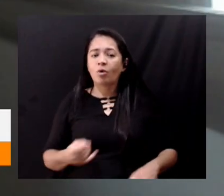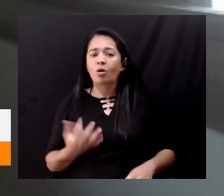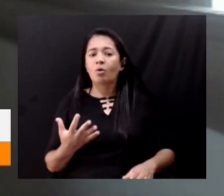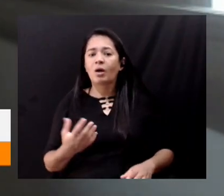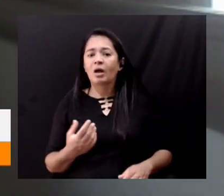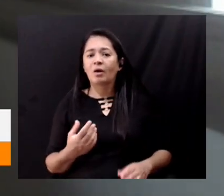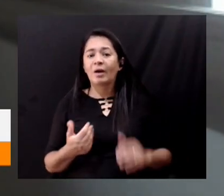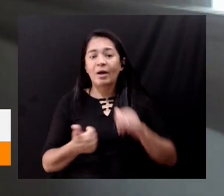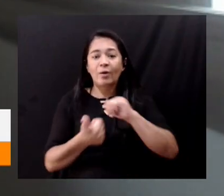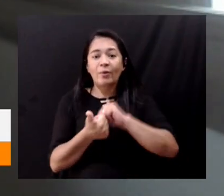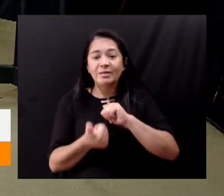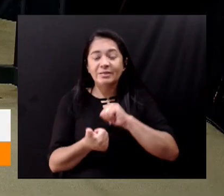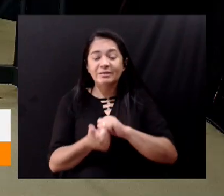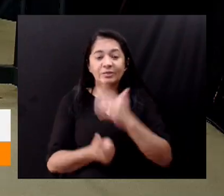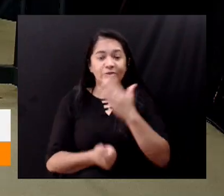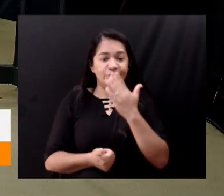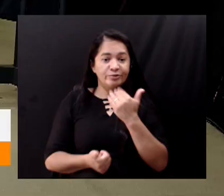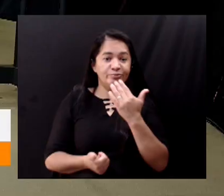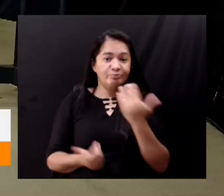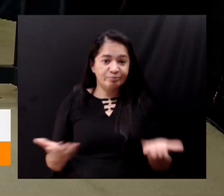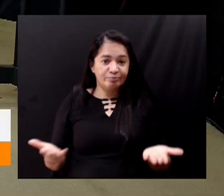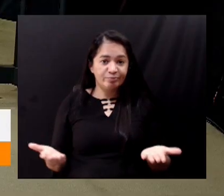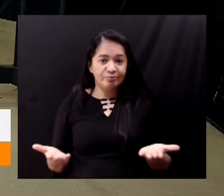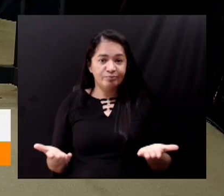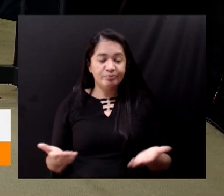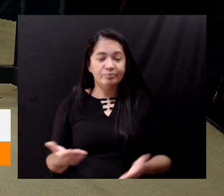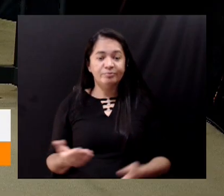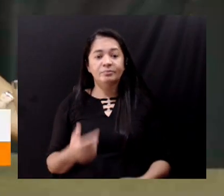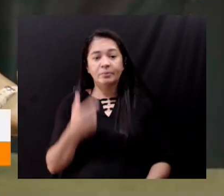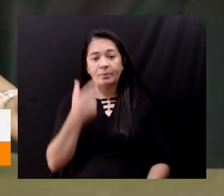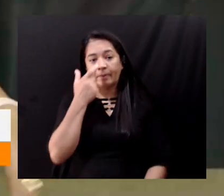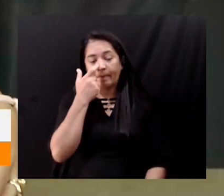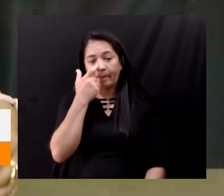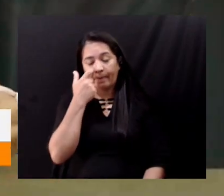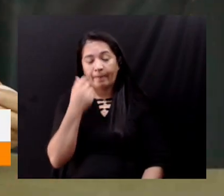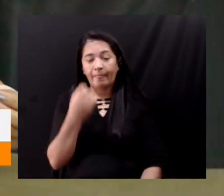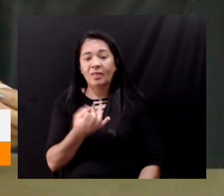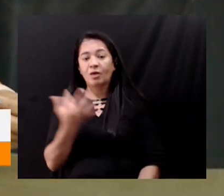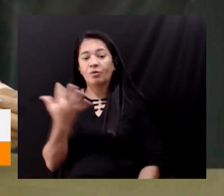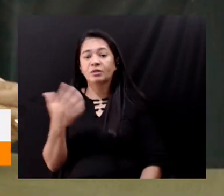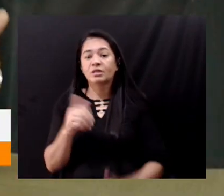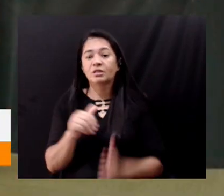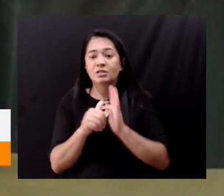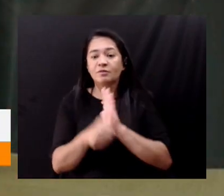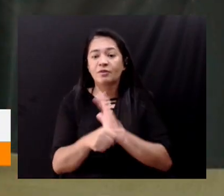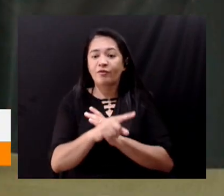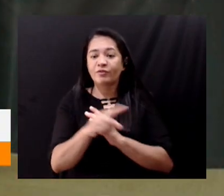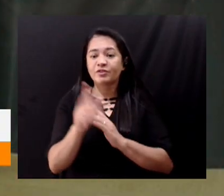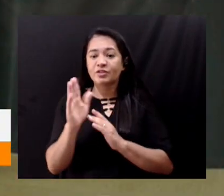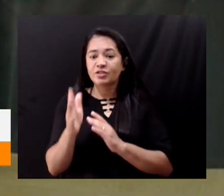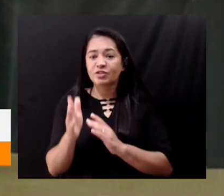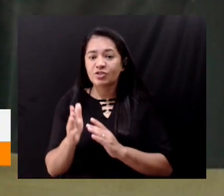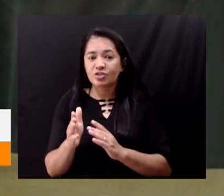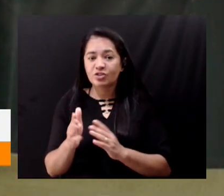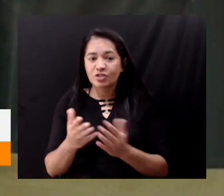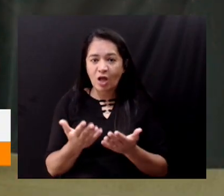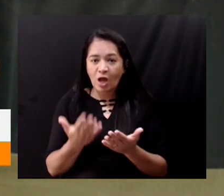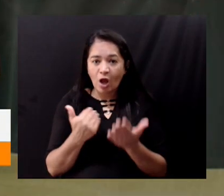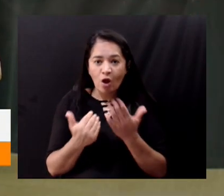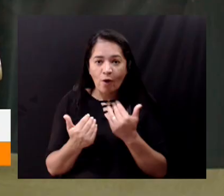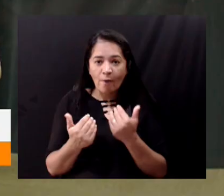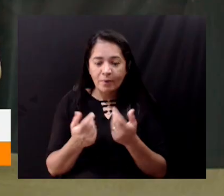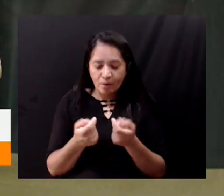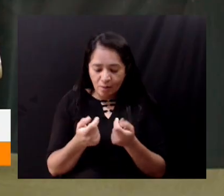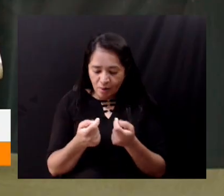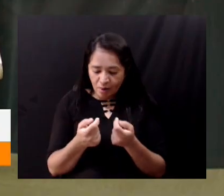alimentos. Perfeito, né? Quantas vezes você já se pegou comendo e olhando o celular? E aí, às